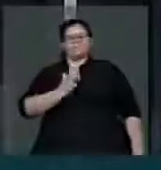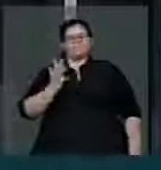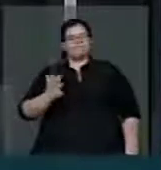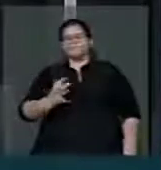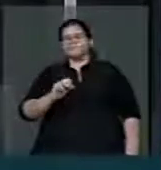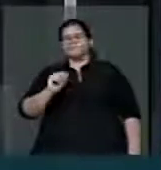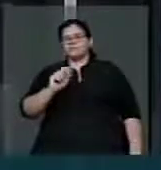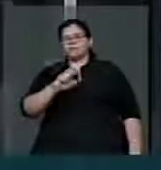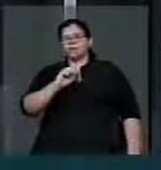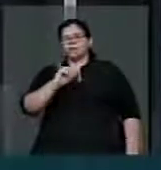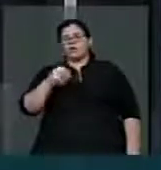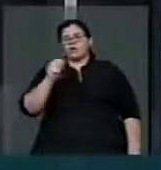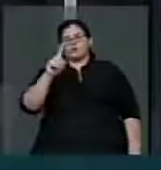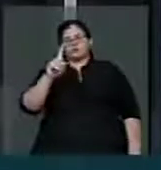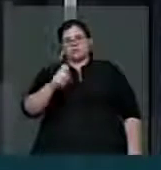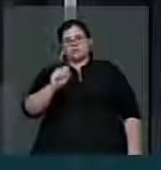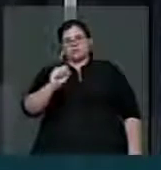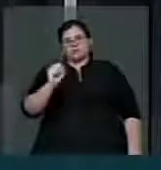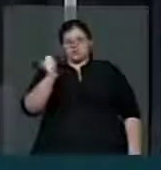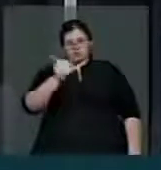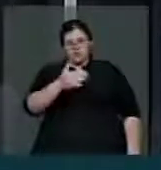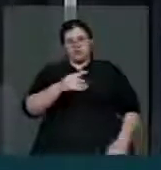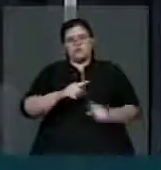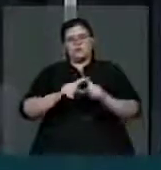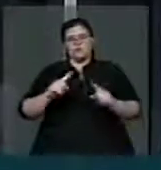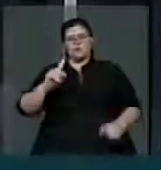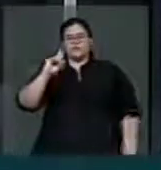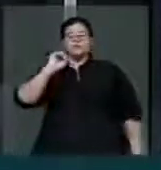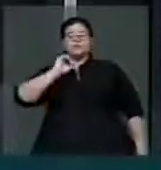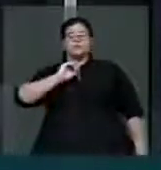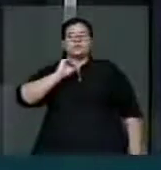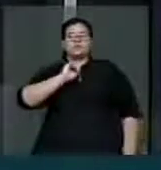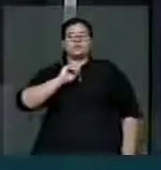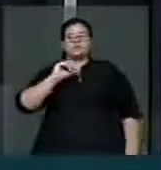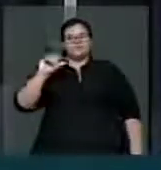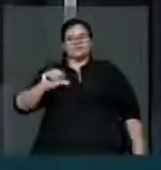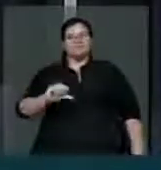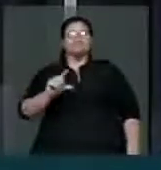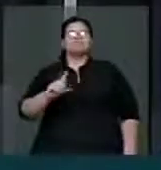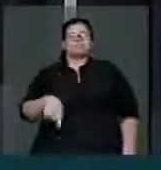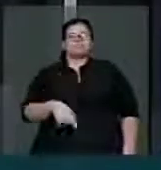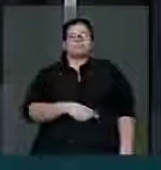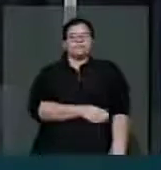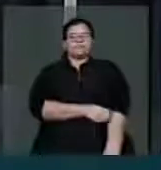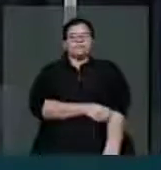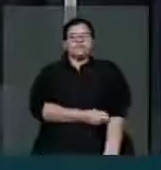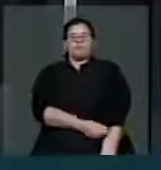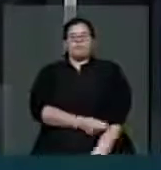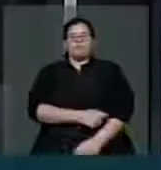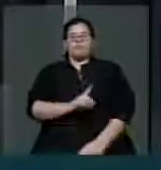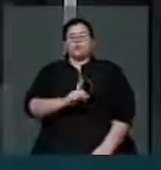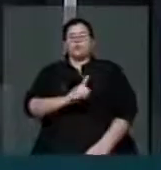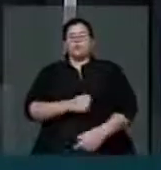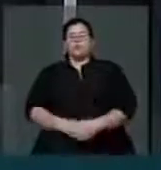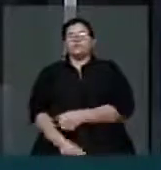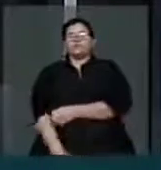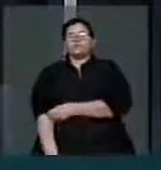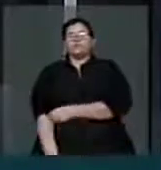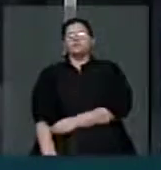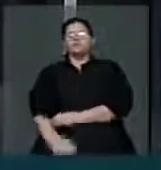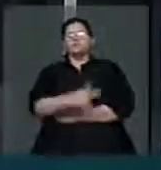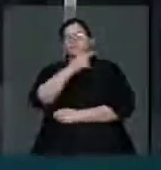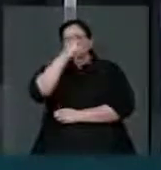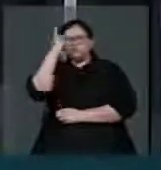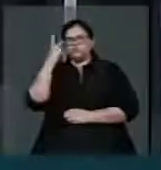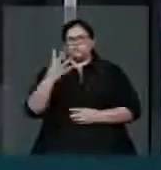maior da história de conflitos sociais em Minas Gerais. E dentre suas vítimas estavam, nesses camponeses pobres,